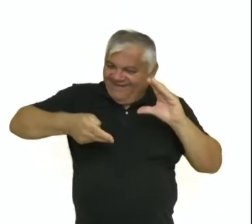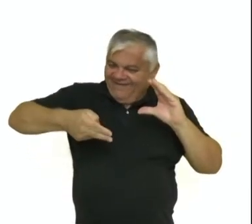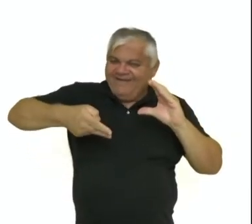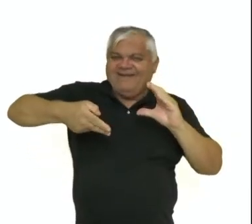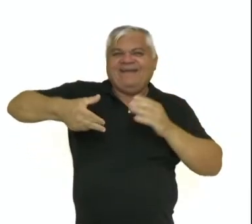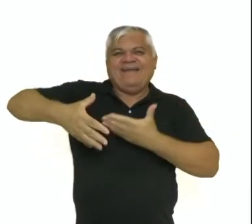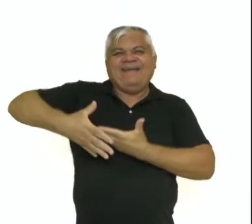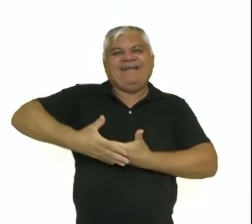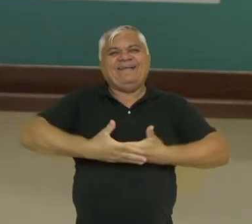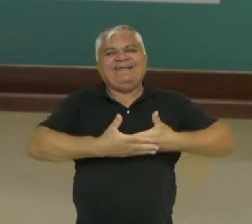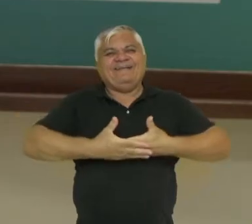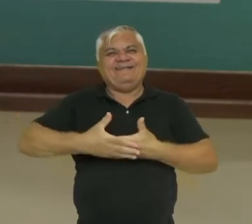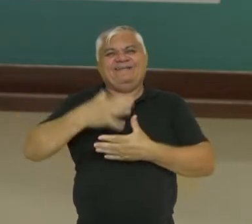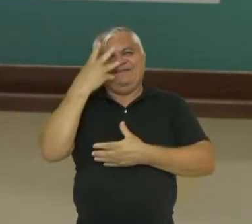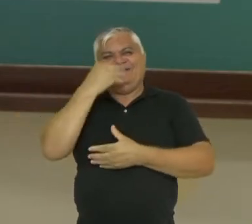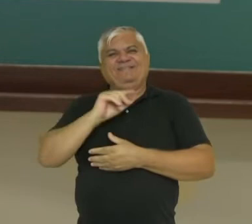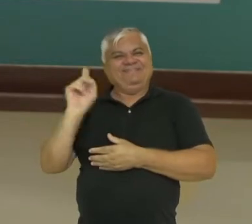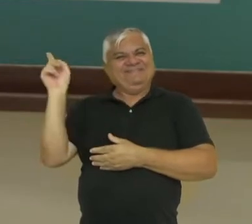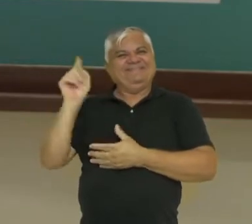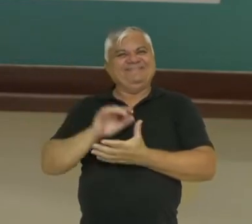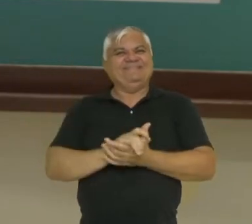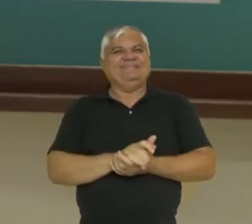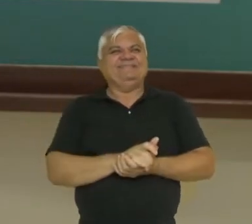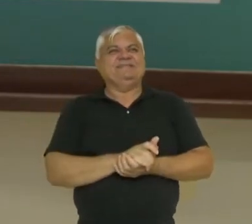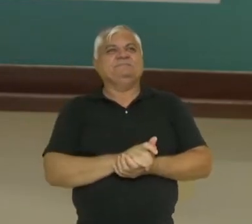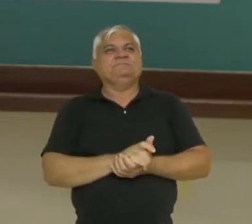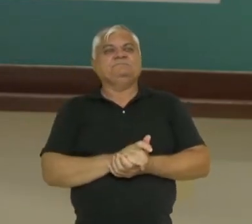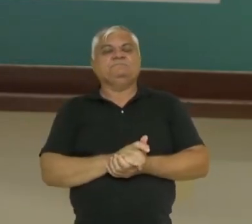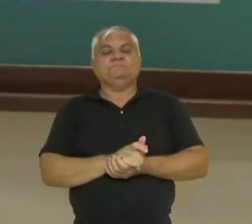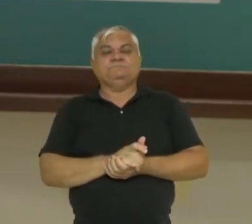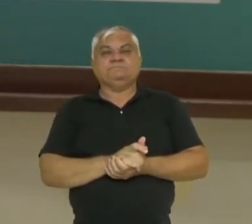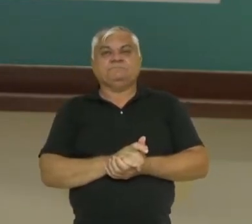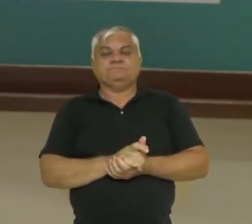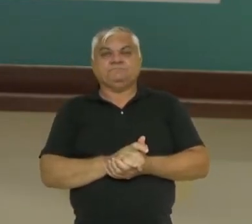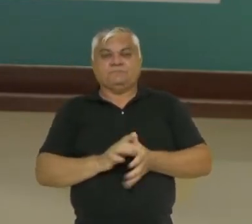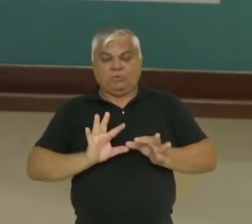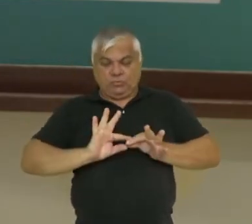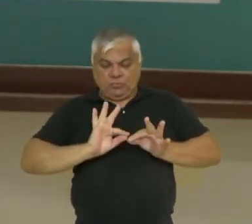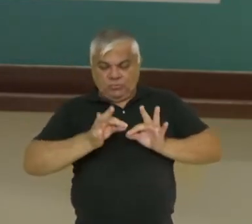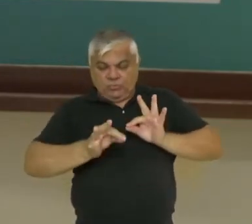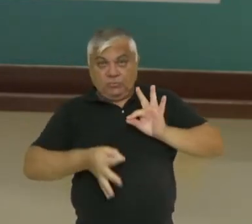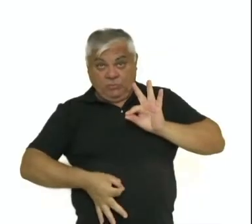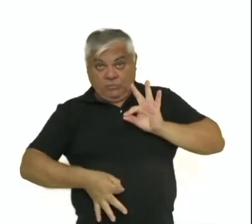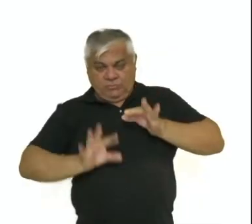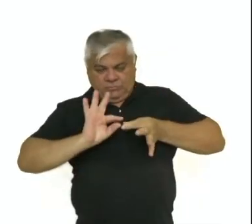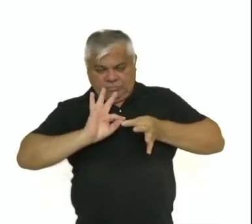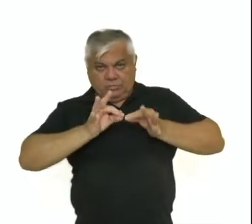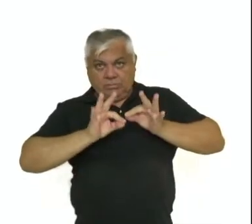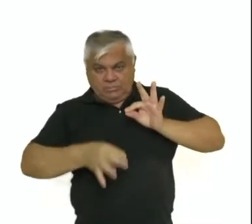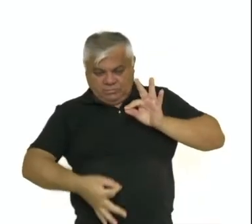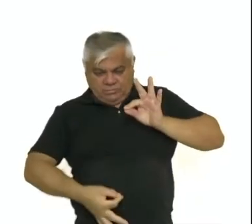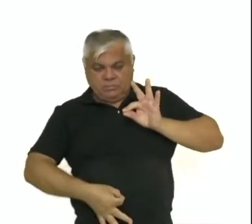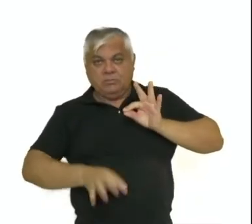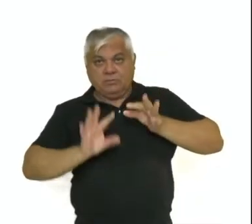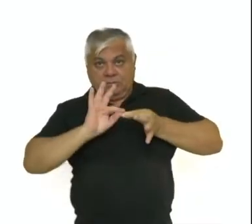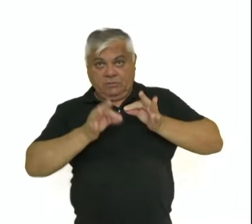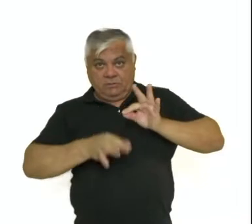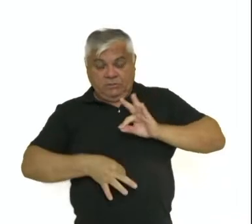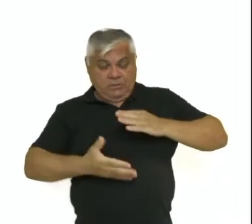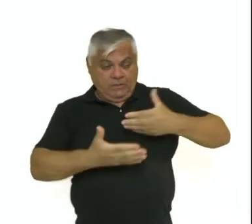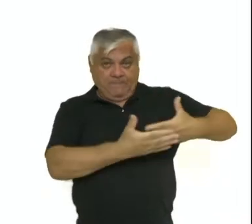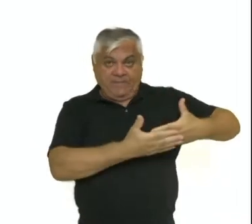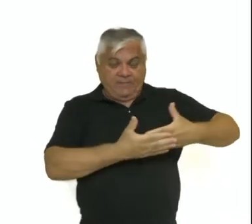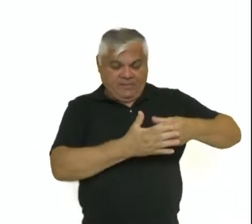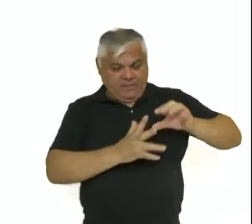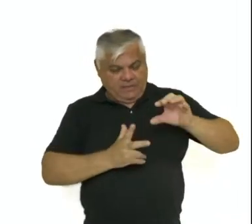seu corpinho. Olha que coisa mais linda, Então, o cordão umbilical do recém-nascido